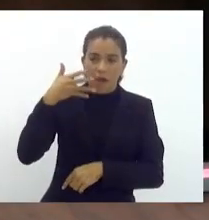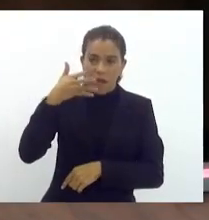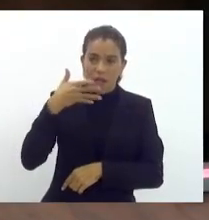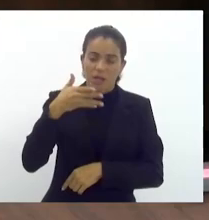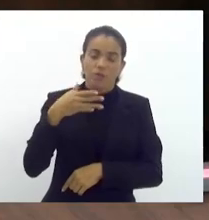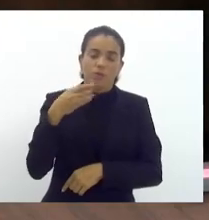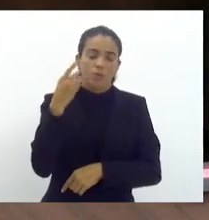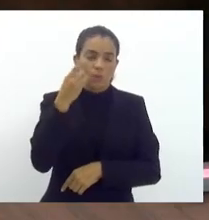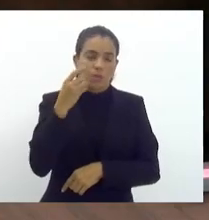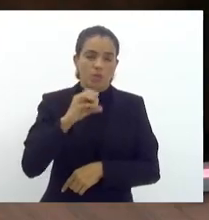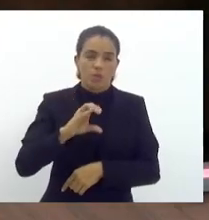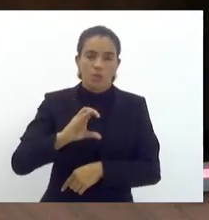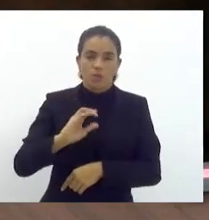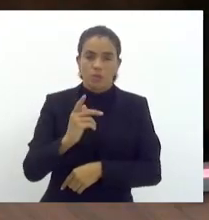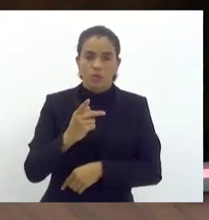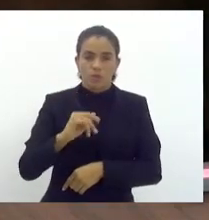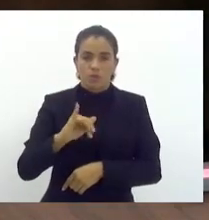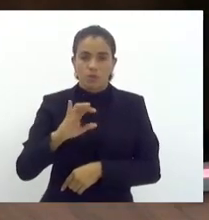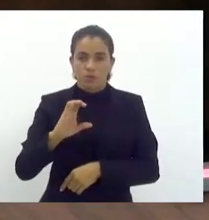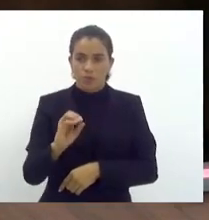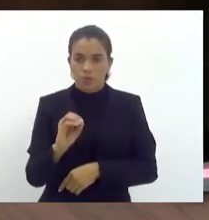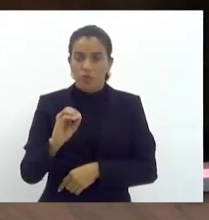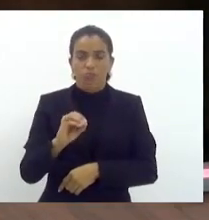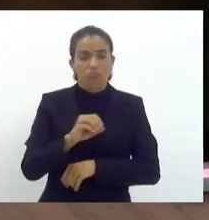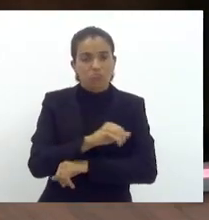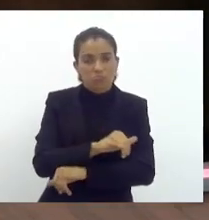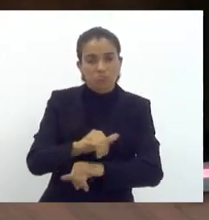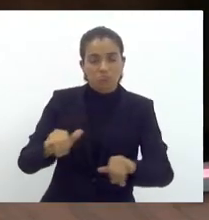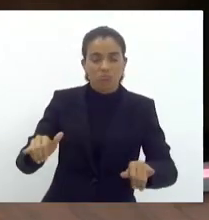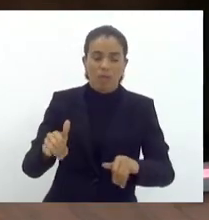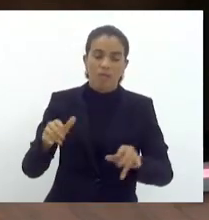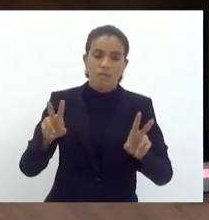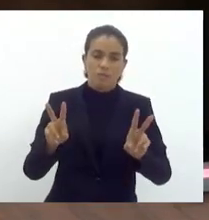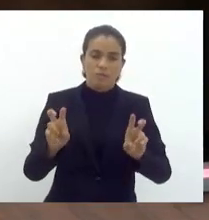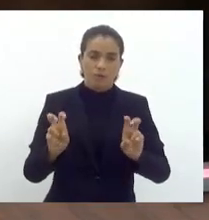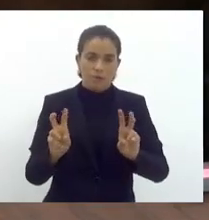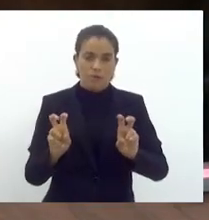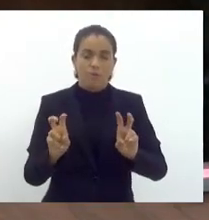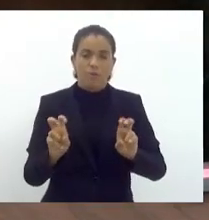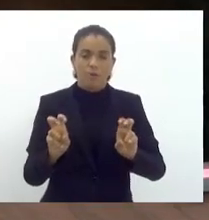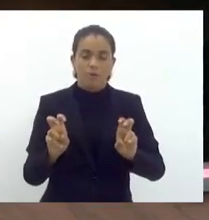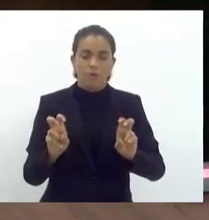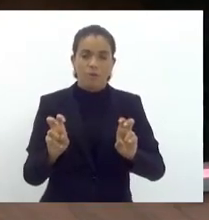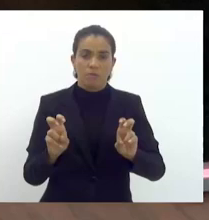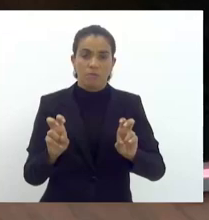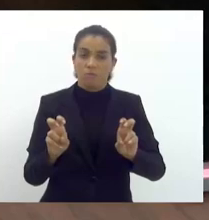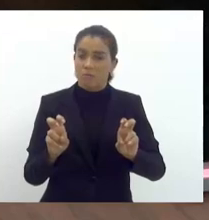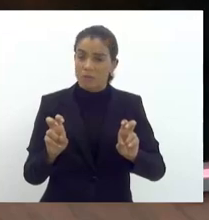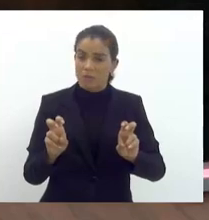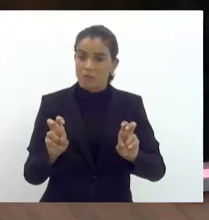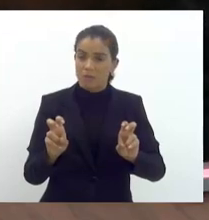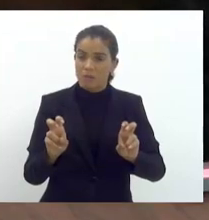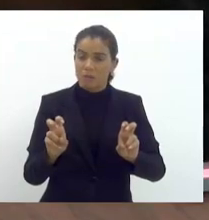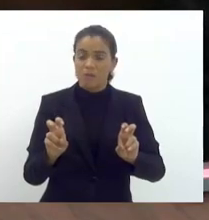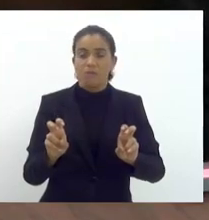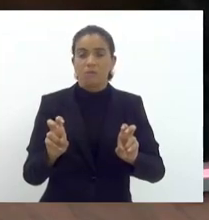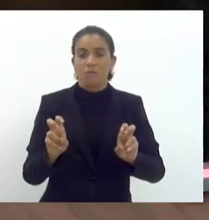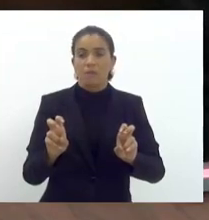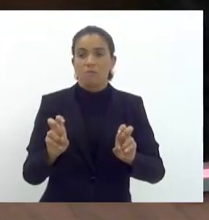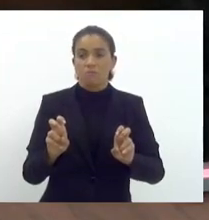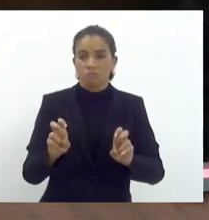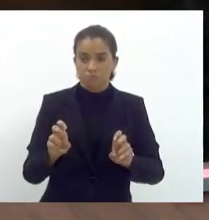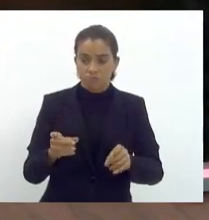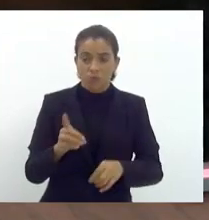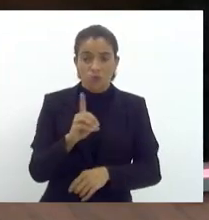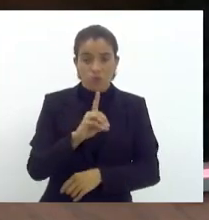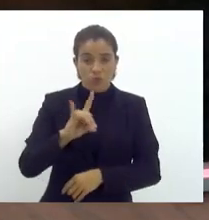Chico Machado que traz a baila a questão da da reconhecimento do